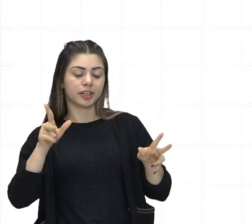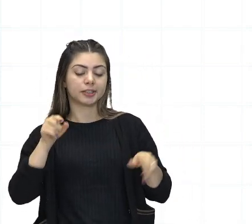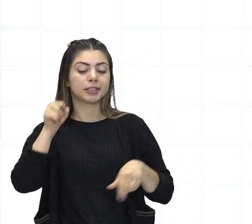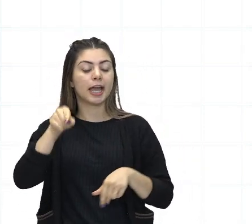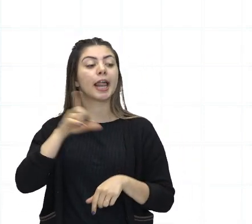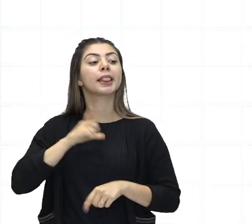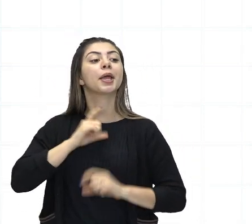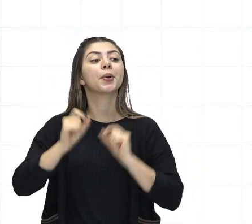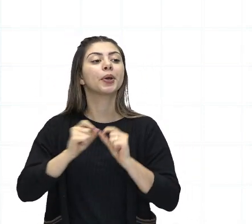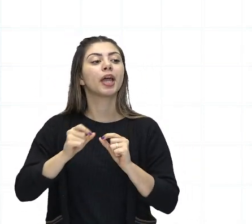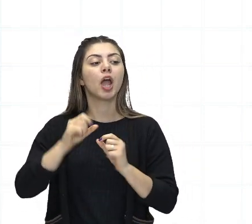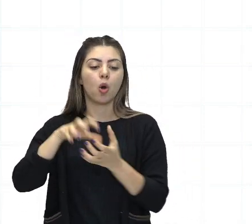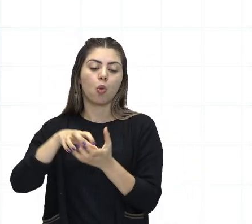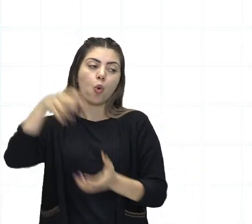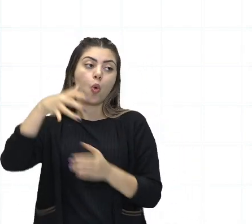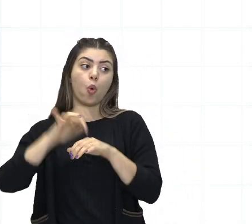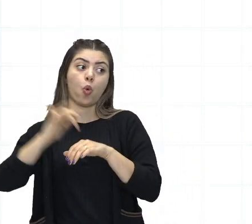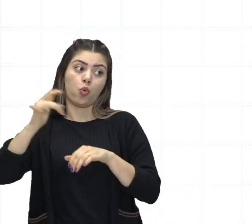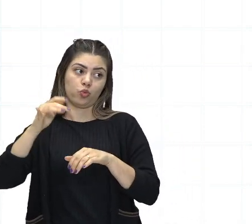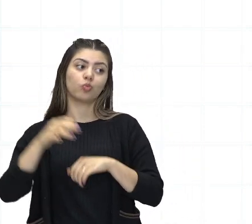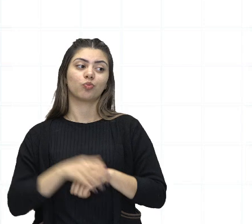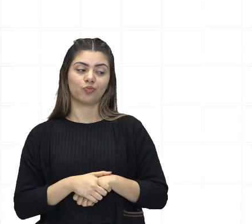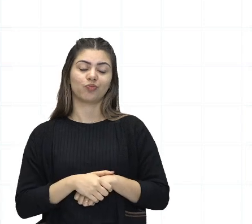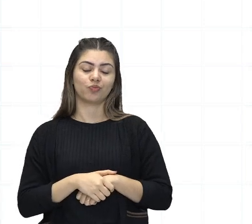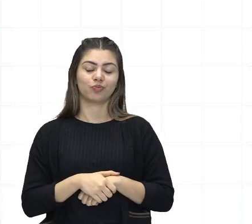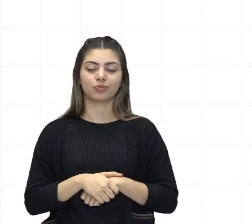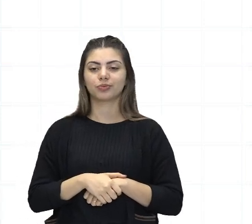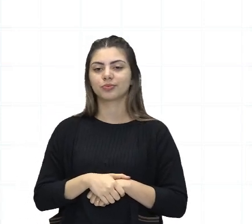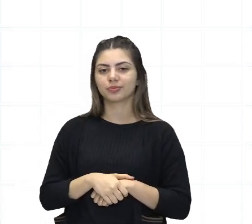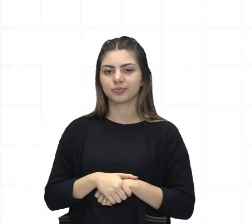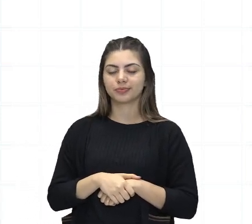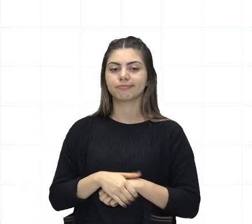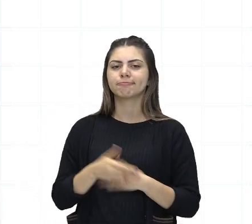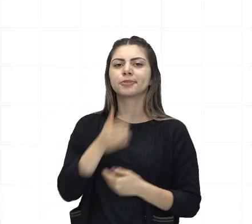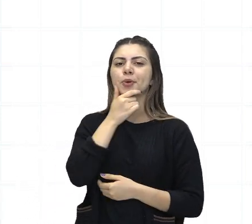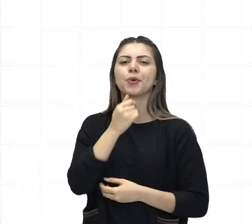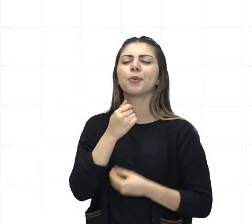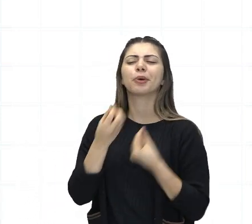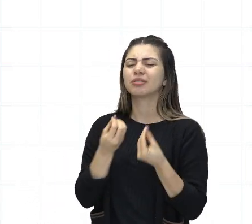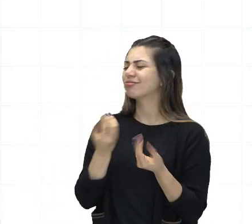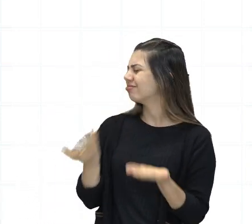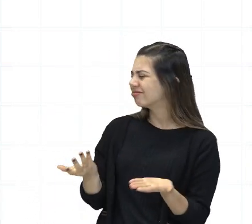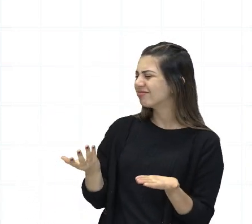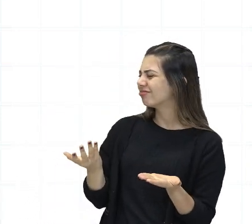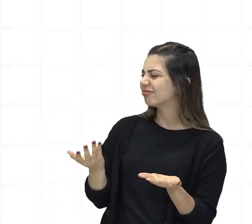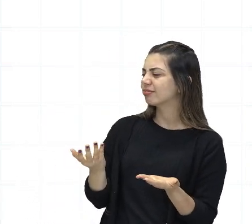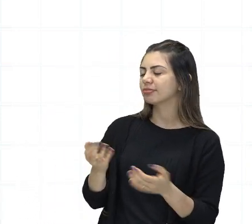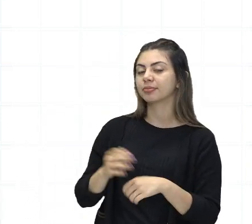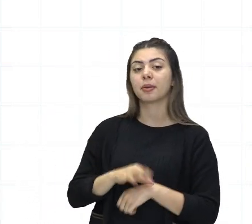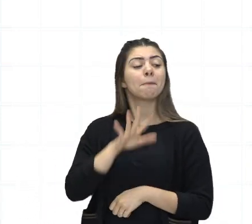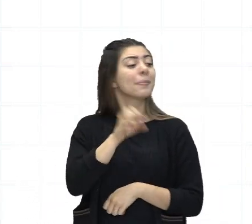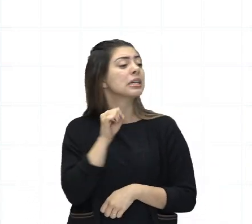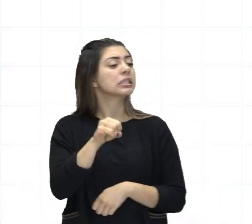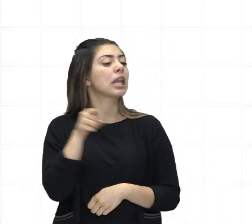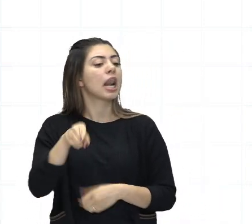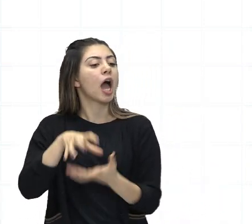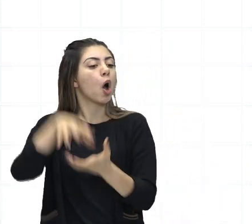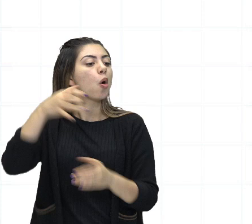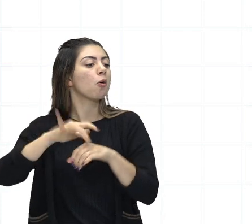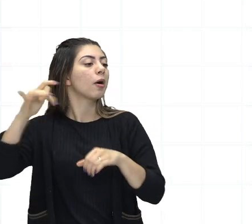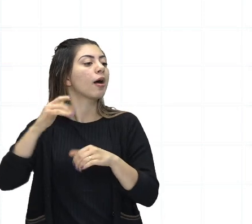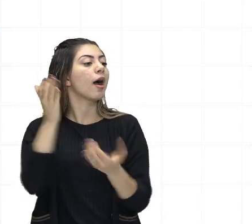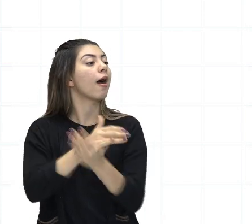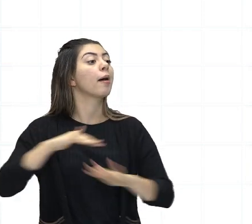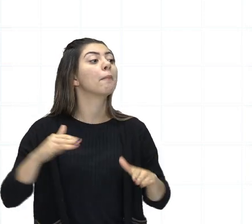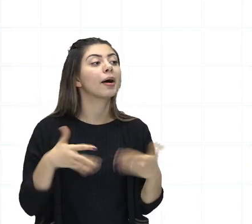Ela bota ovos de ouro. O marido não quis conversa. E se ela não botar mais ovos de